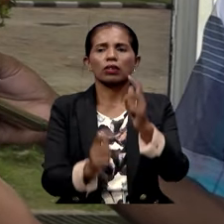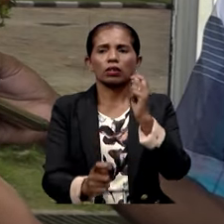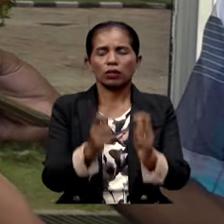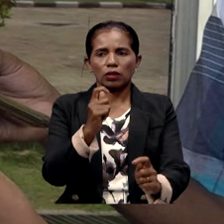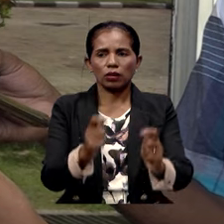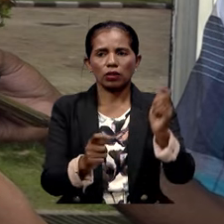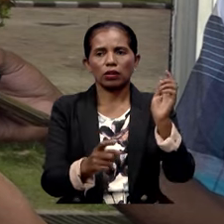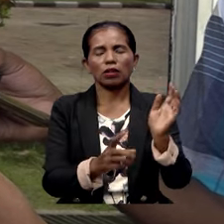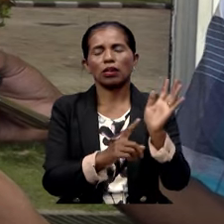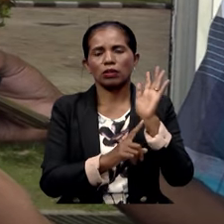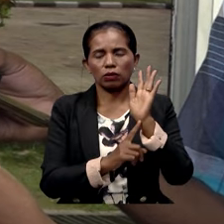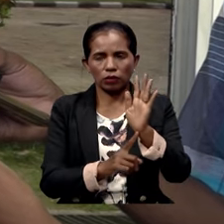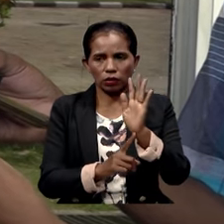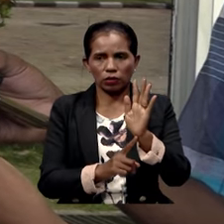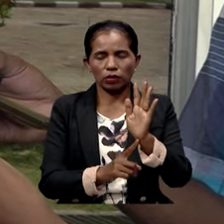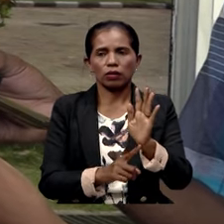decreta inconstitucionalidade.